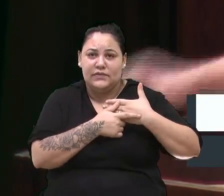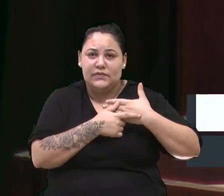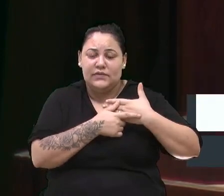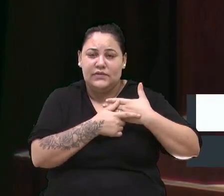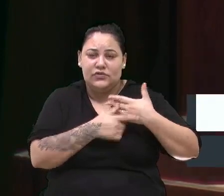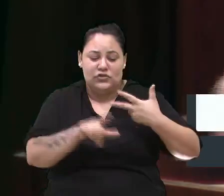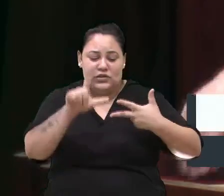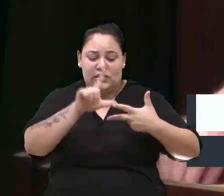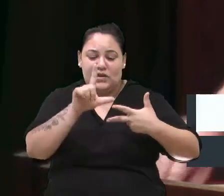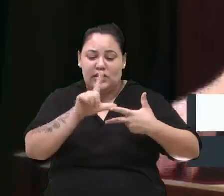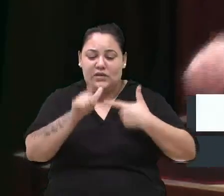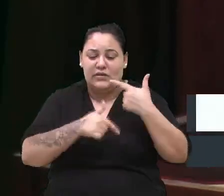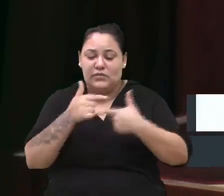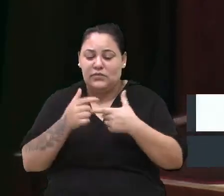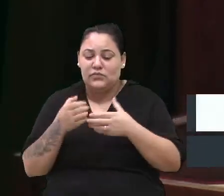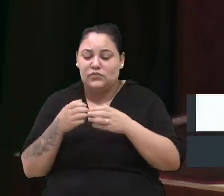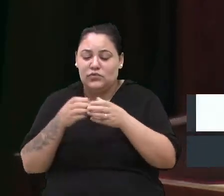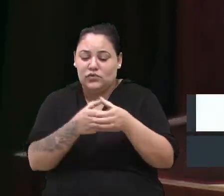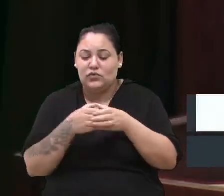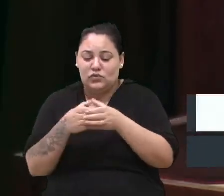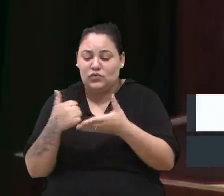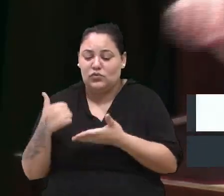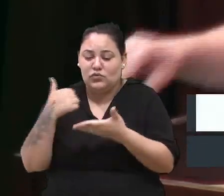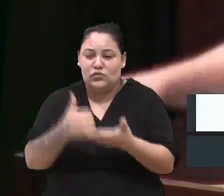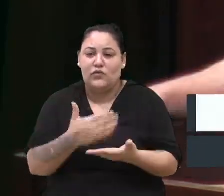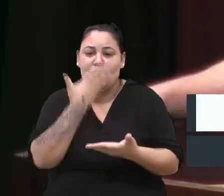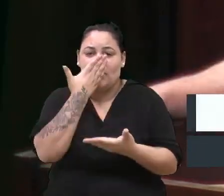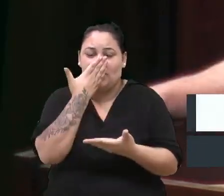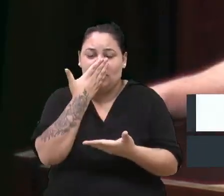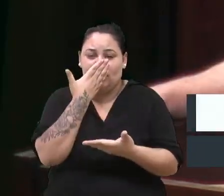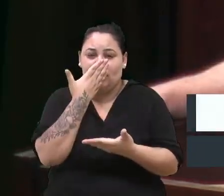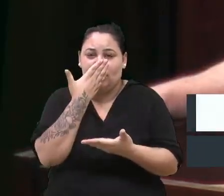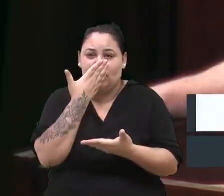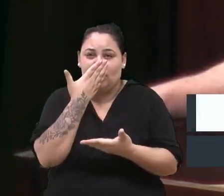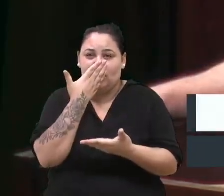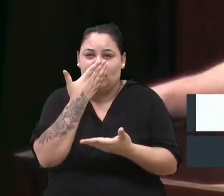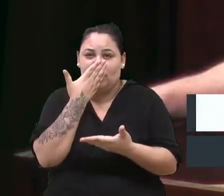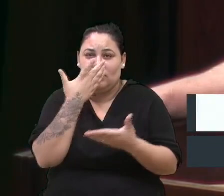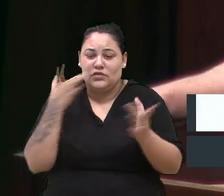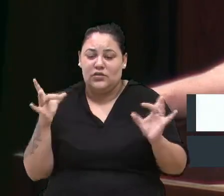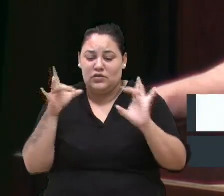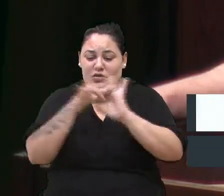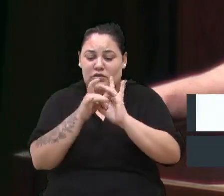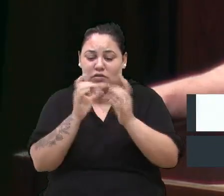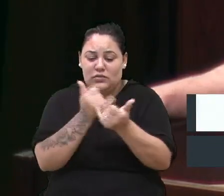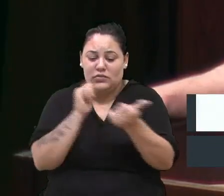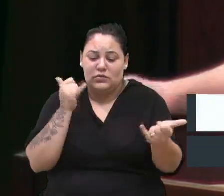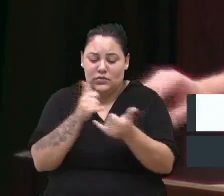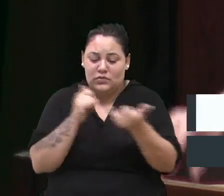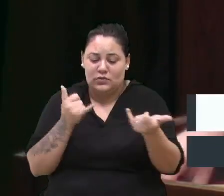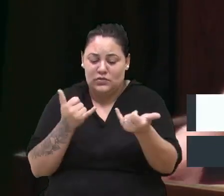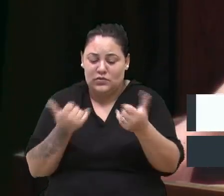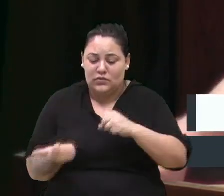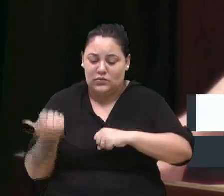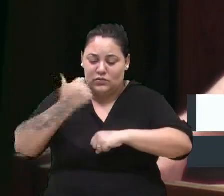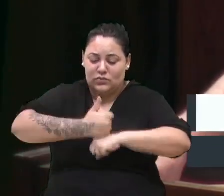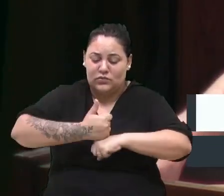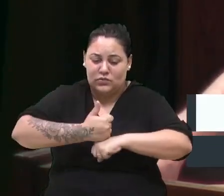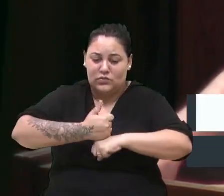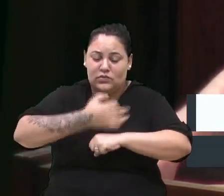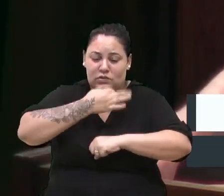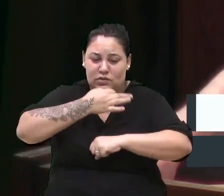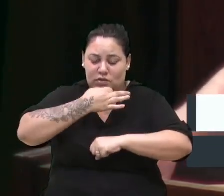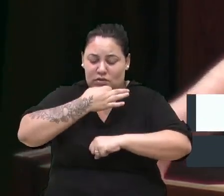parlamentares. Então, aqui como membro da Frente Parlamentar da Conectividade, Eletricidade e Abastecimento em Caxias do Sul.